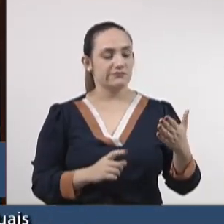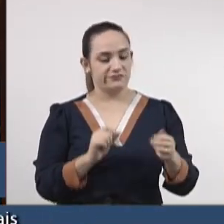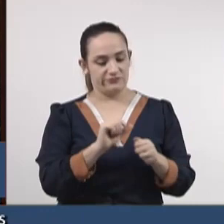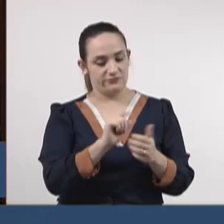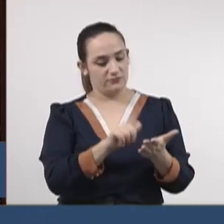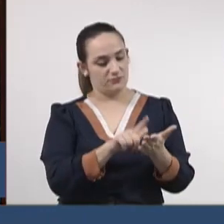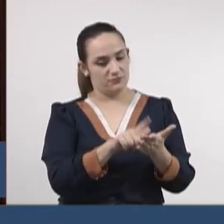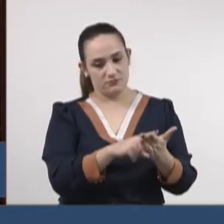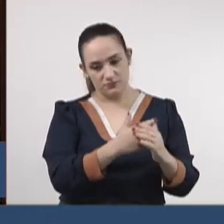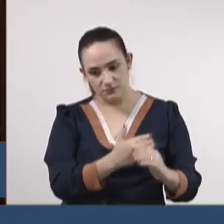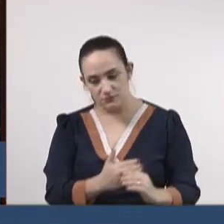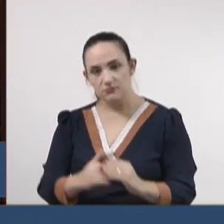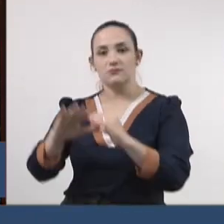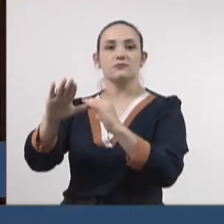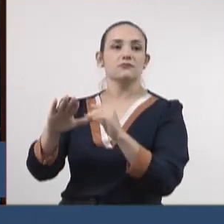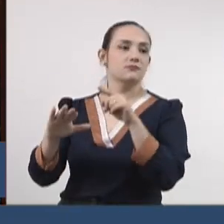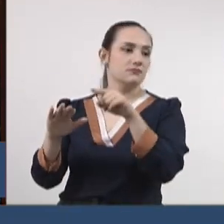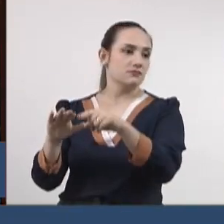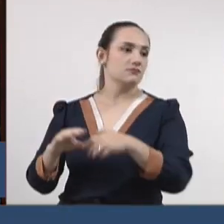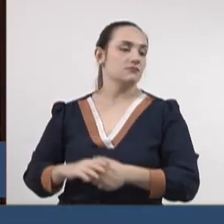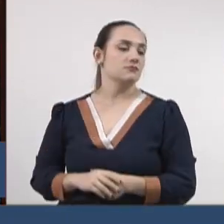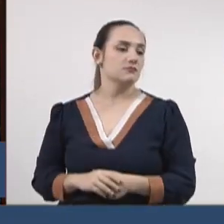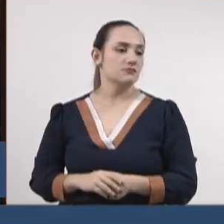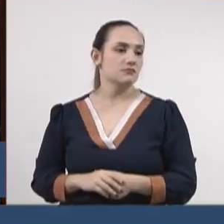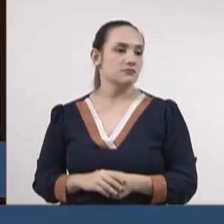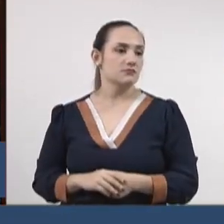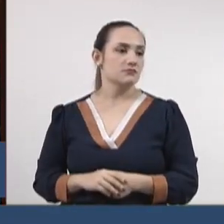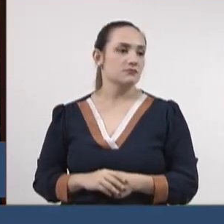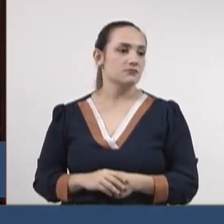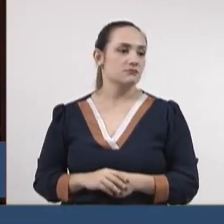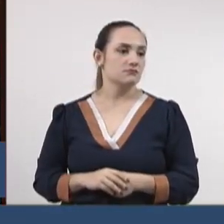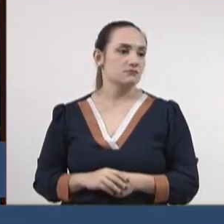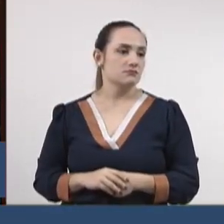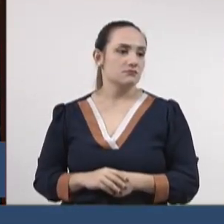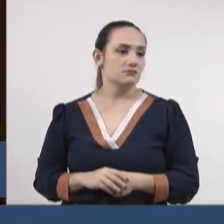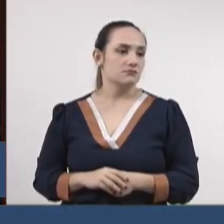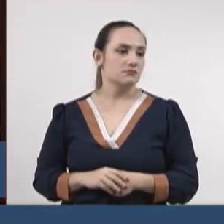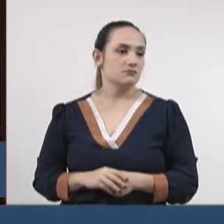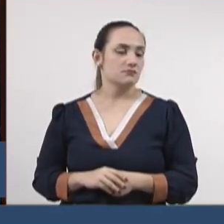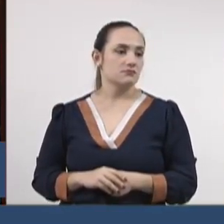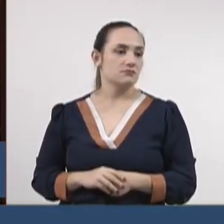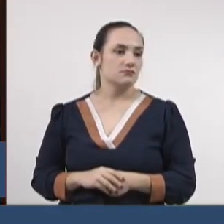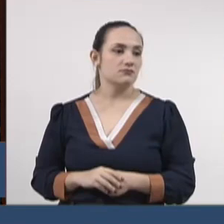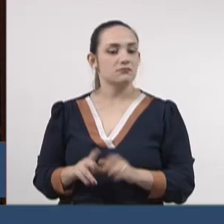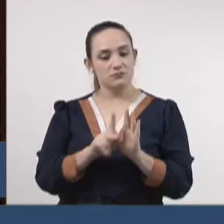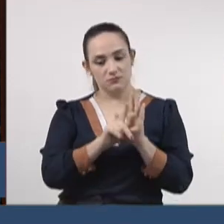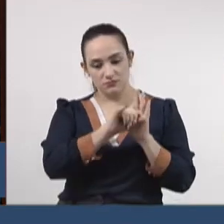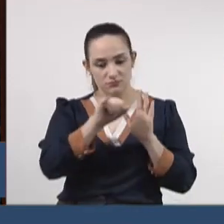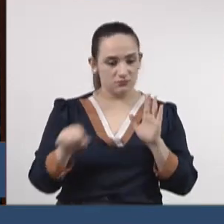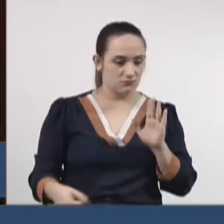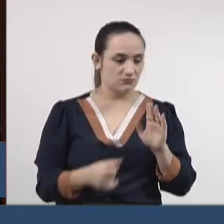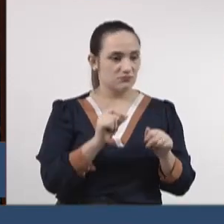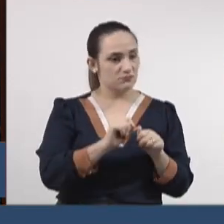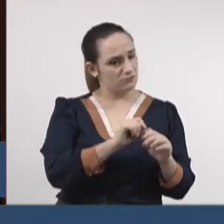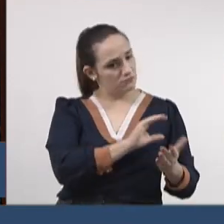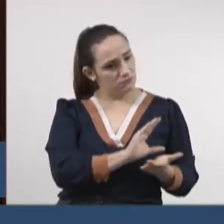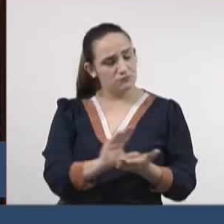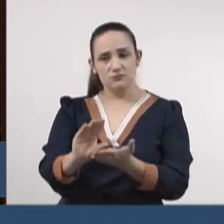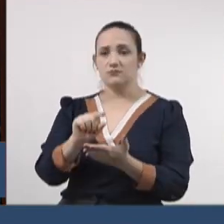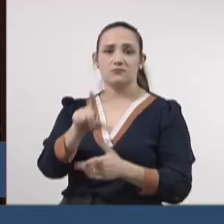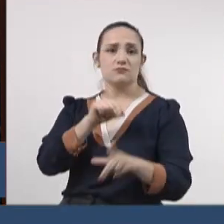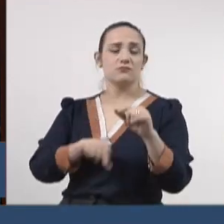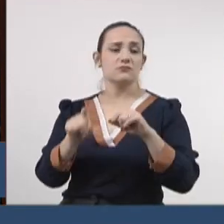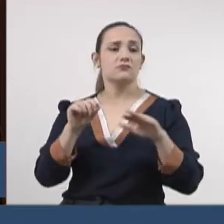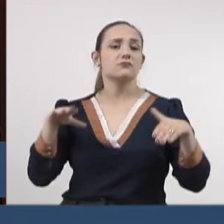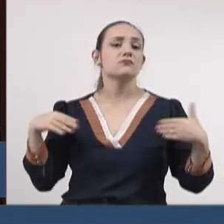de doação diretamente na declaração e o programa já calculo valor máximo e você determina